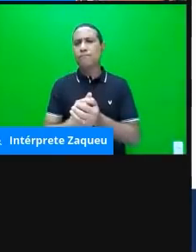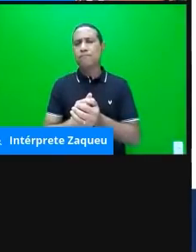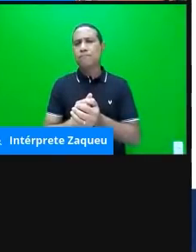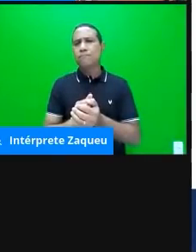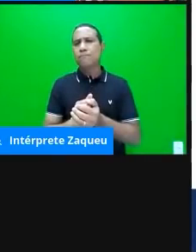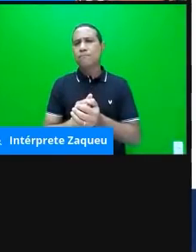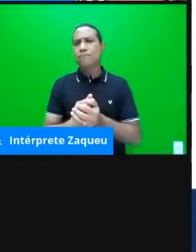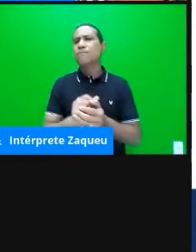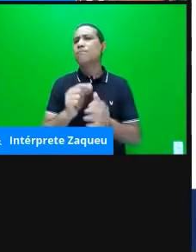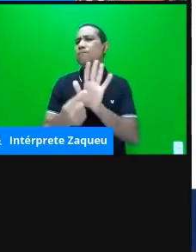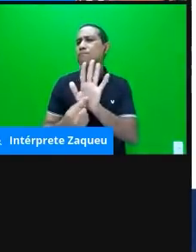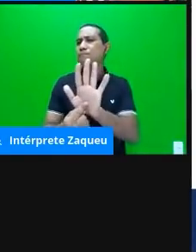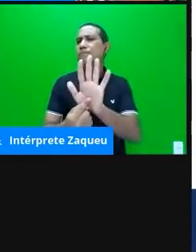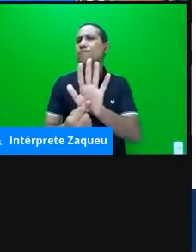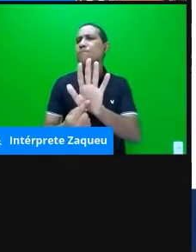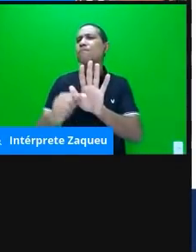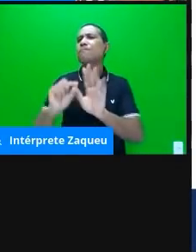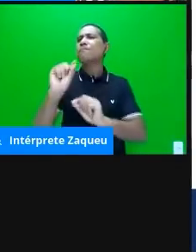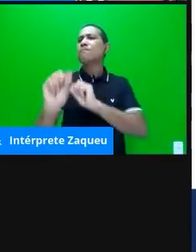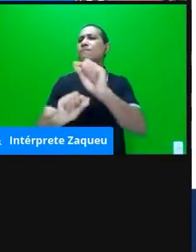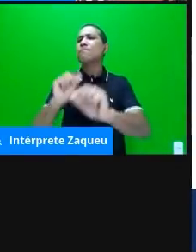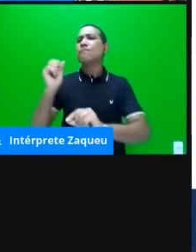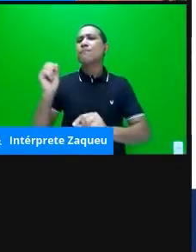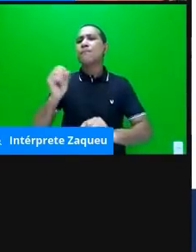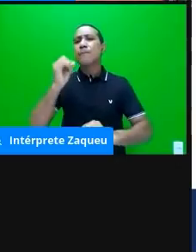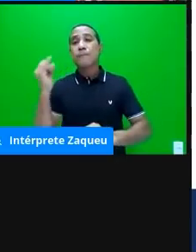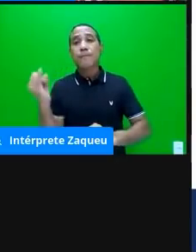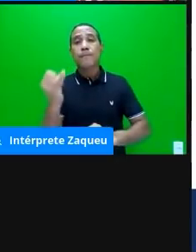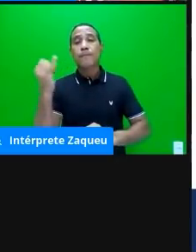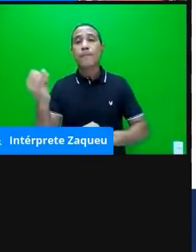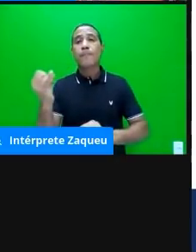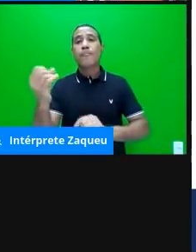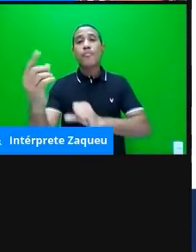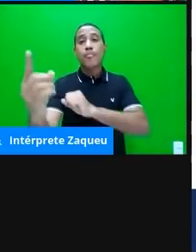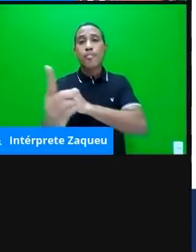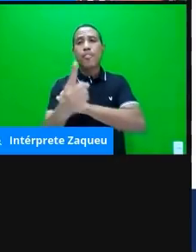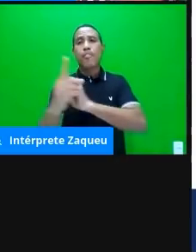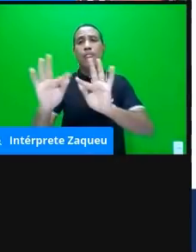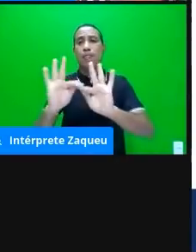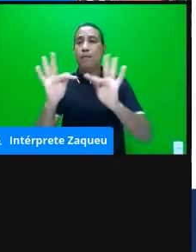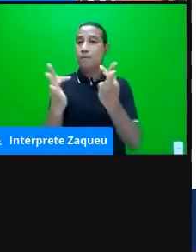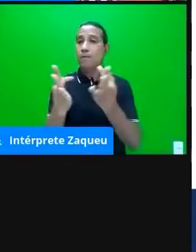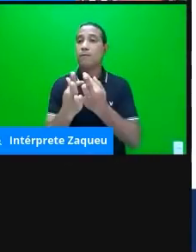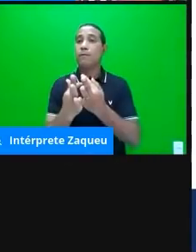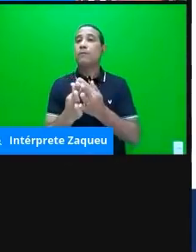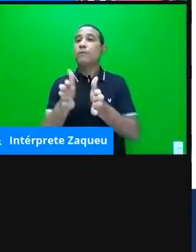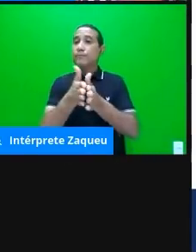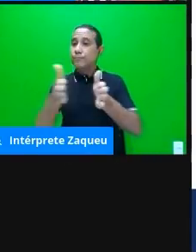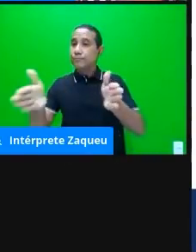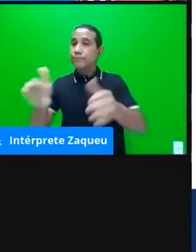Enfatizamos a importância do atendimento às famílias em período, em horário e uso